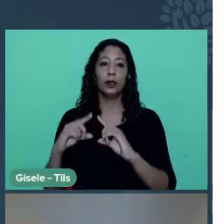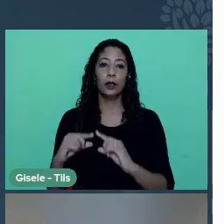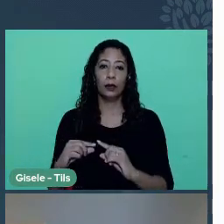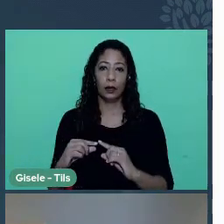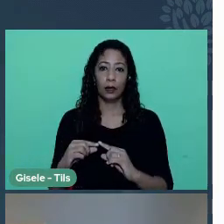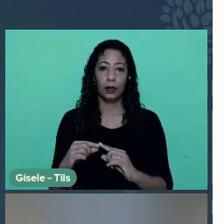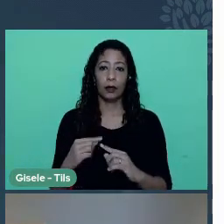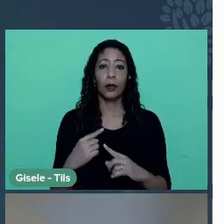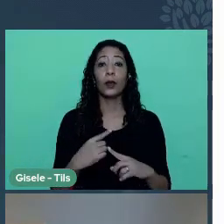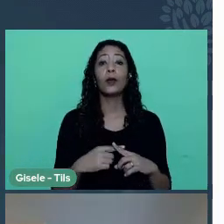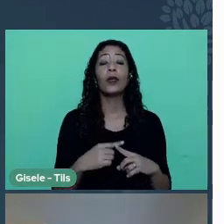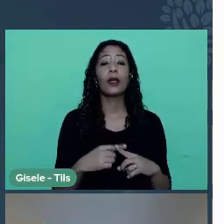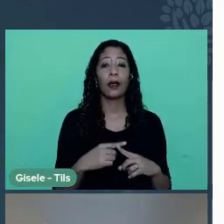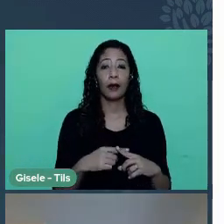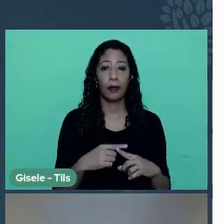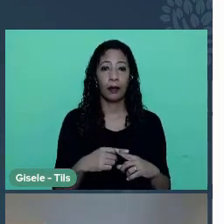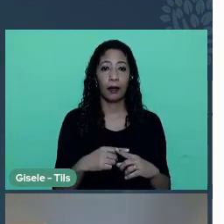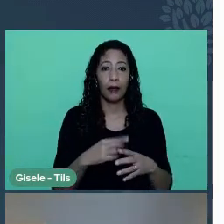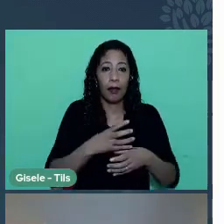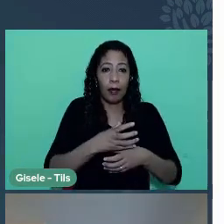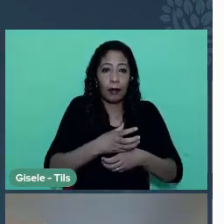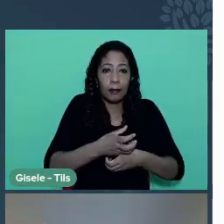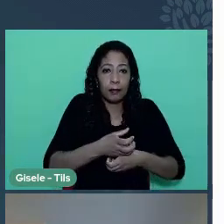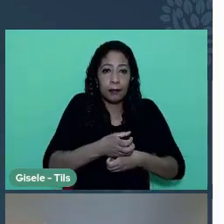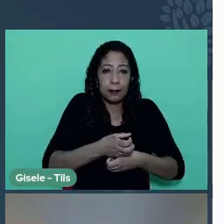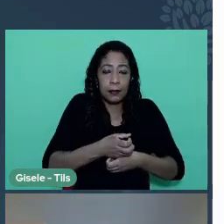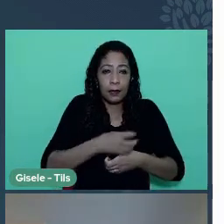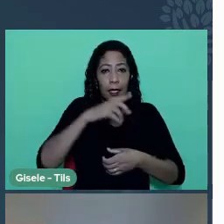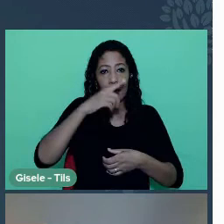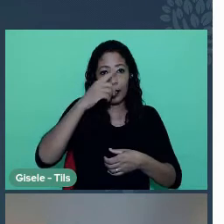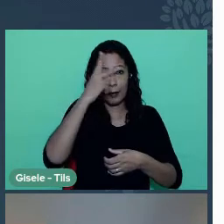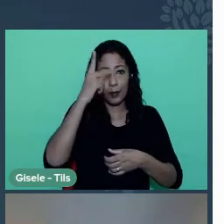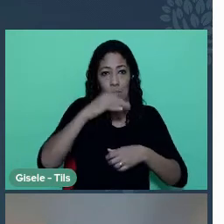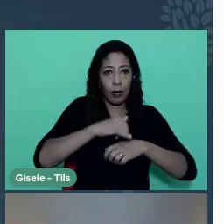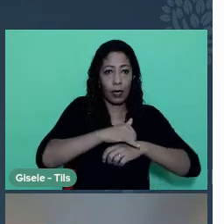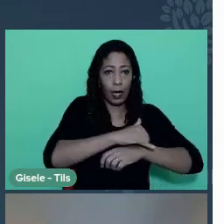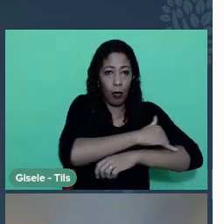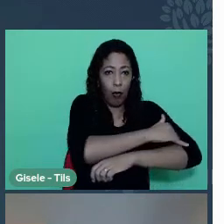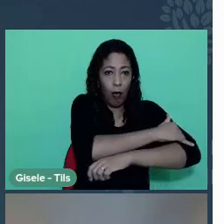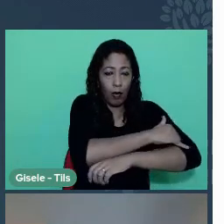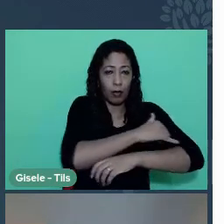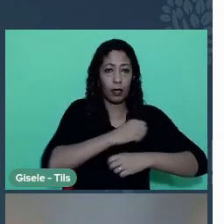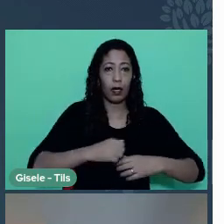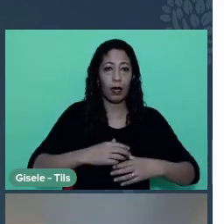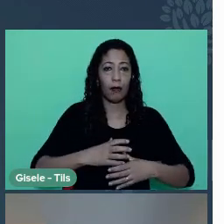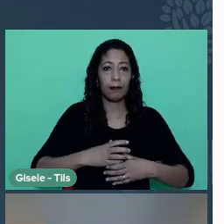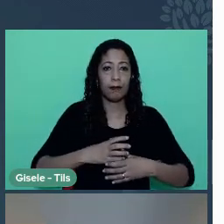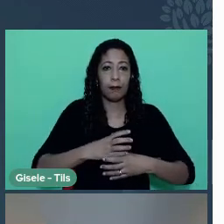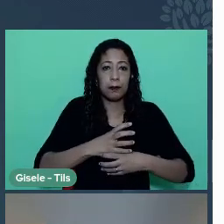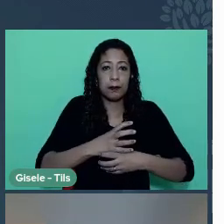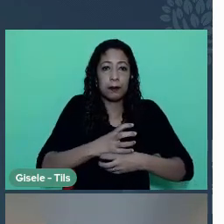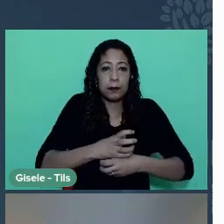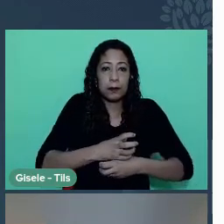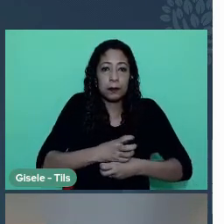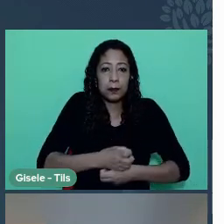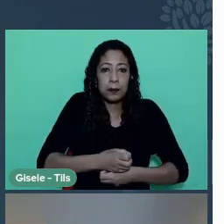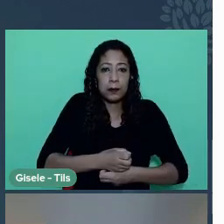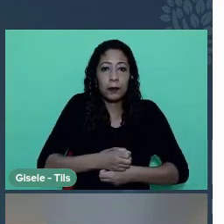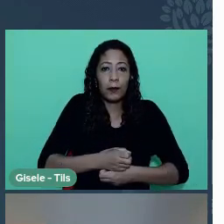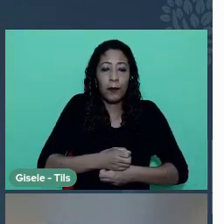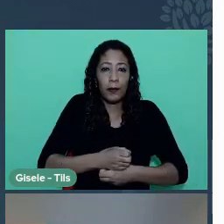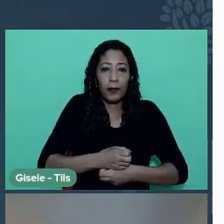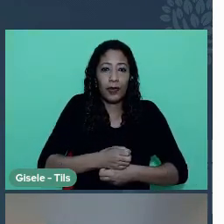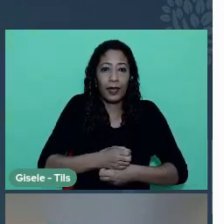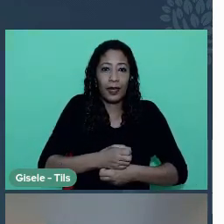que acontece é que, na hora que a pessoa ganha peso, ela reduz o tamanho das vias aéreas. Se a